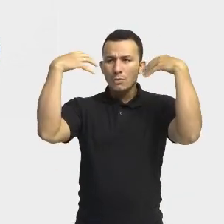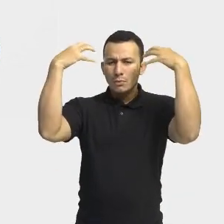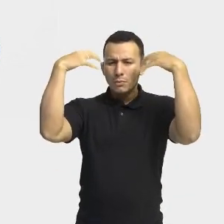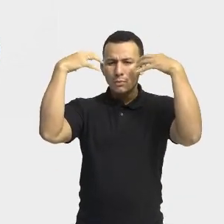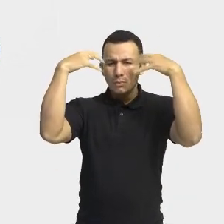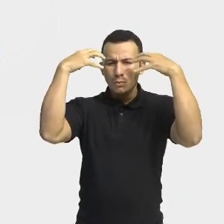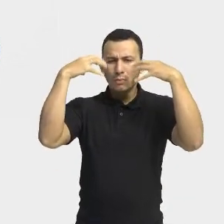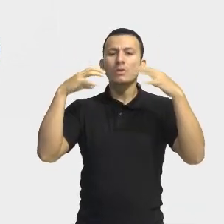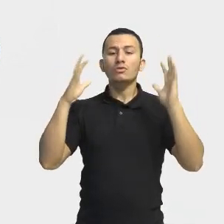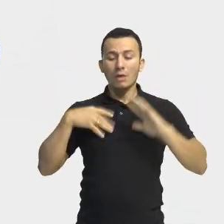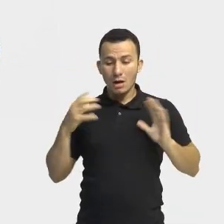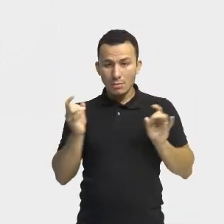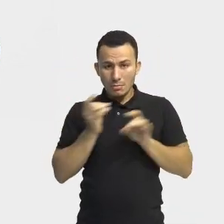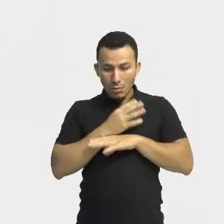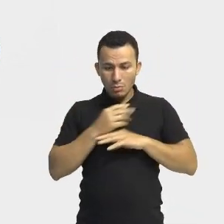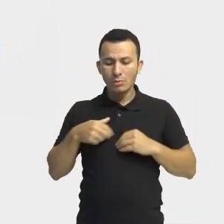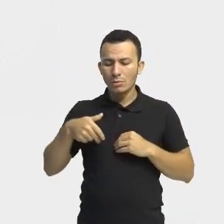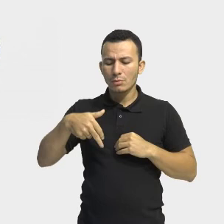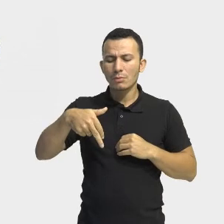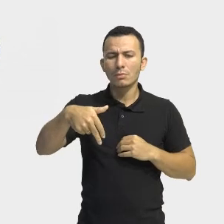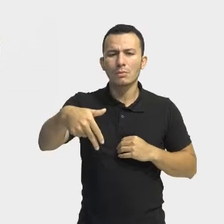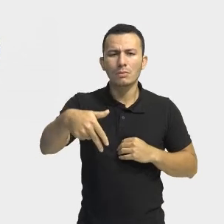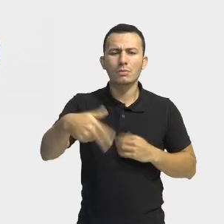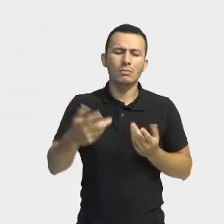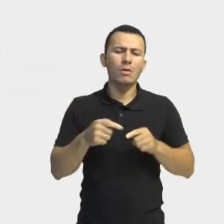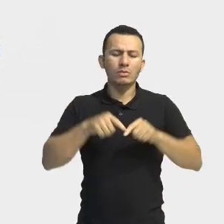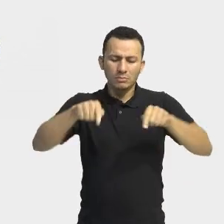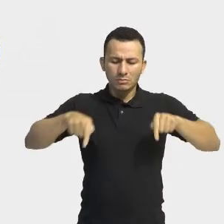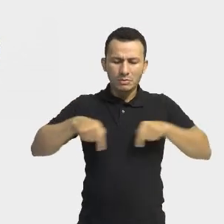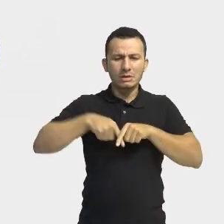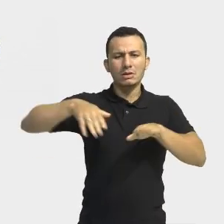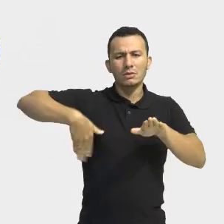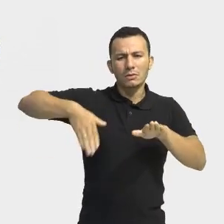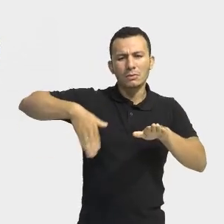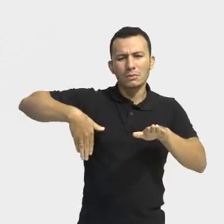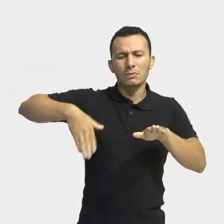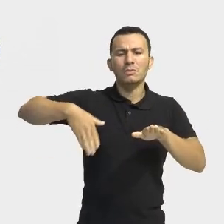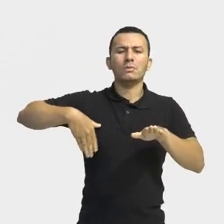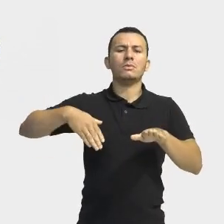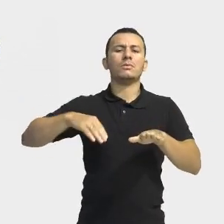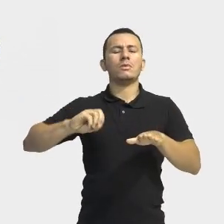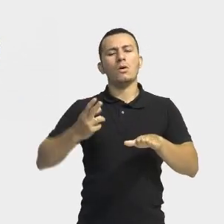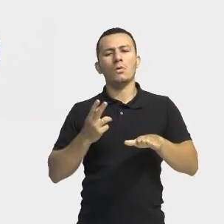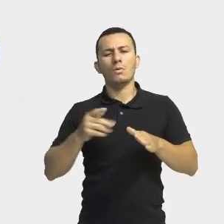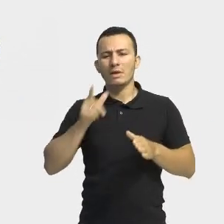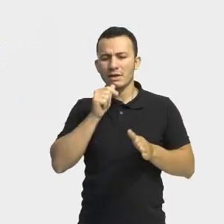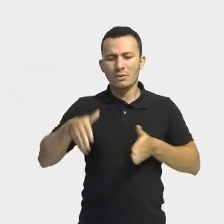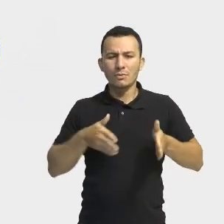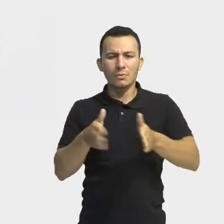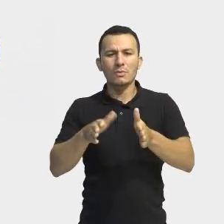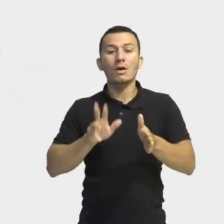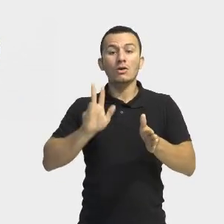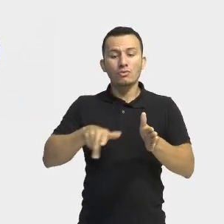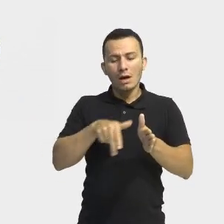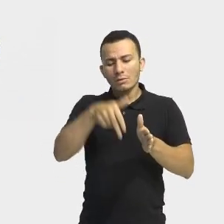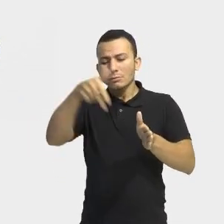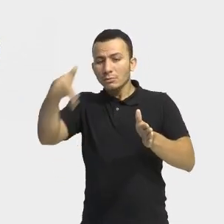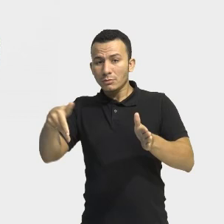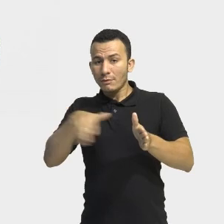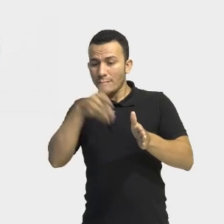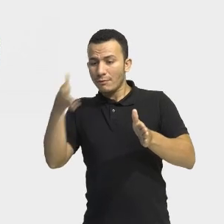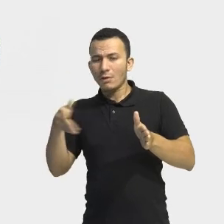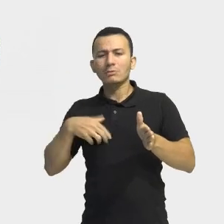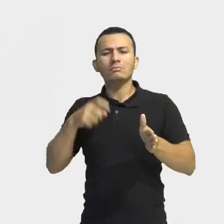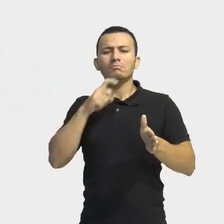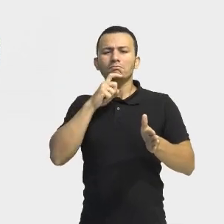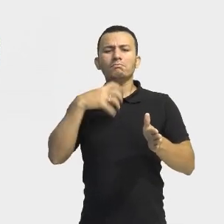a gente sai de um banho? Pode ser até mesmo de uma piscina. Você sai de uma piscina, de um banho de igarapé, você sente frio. Por quê? Por que